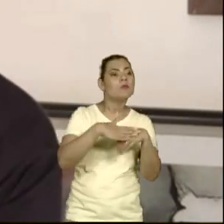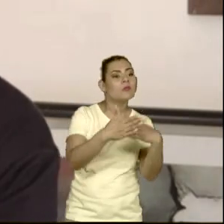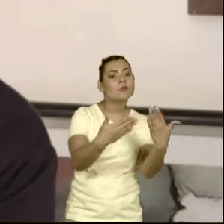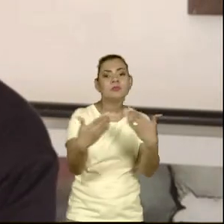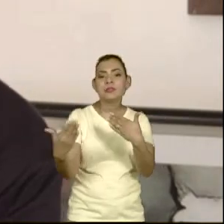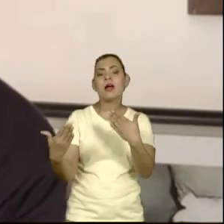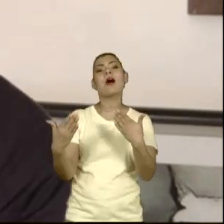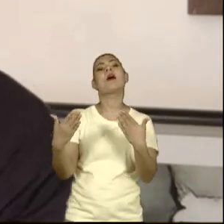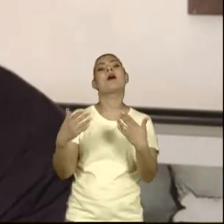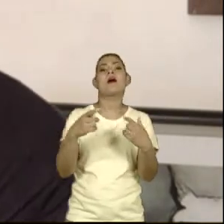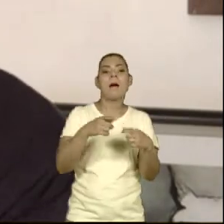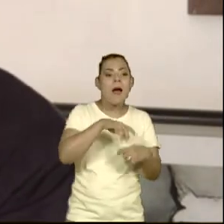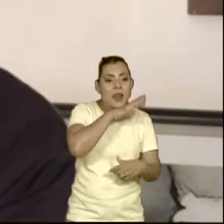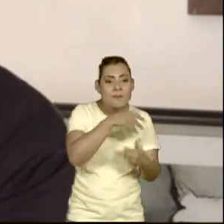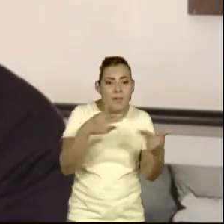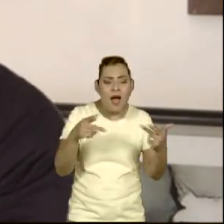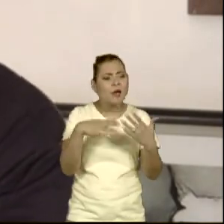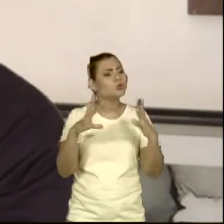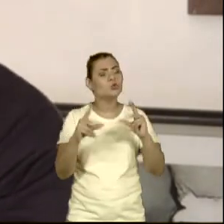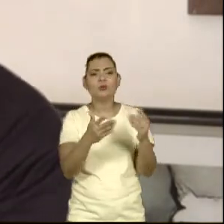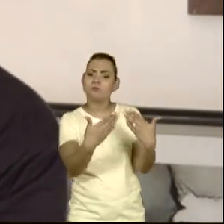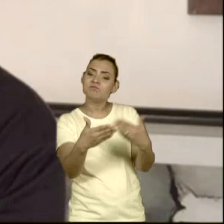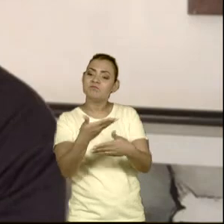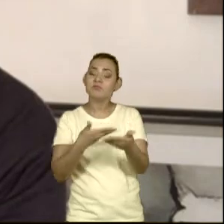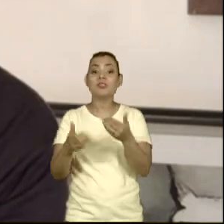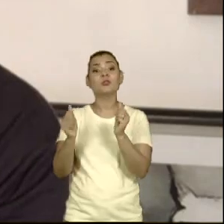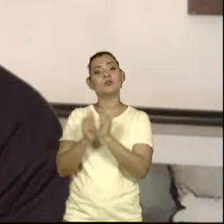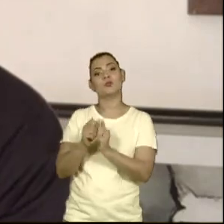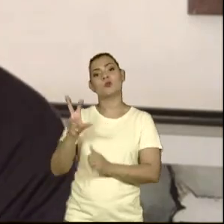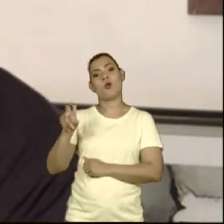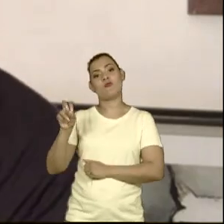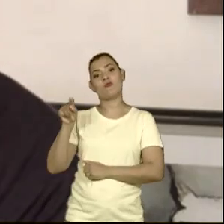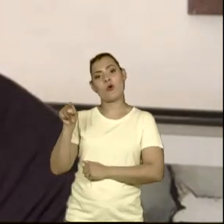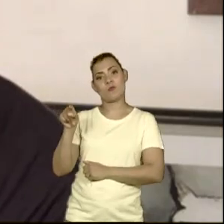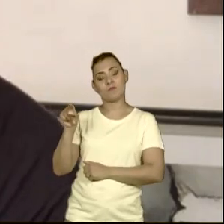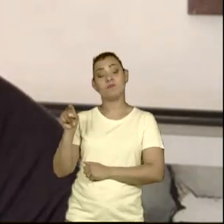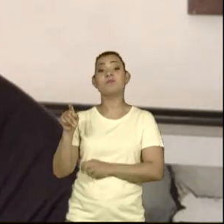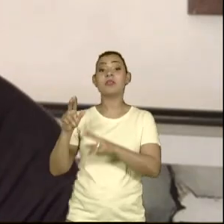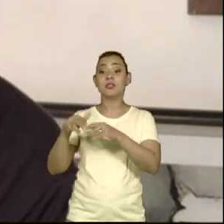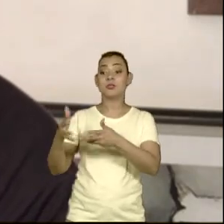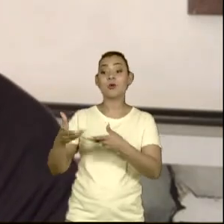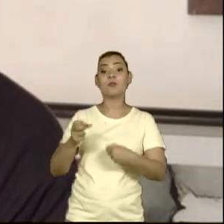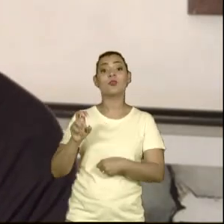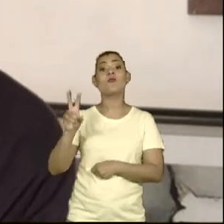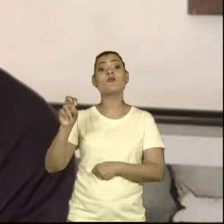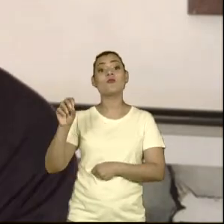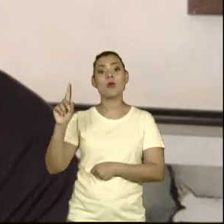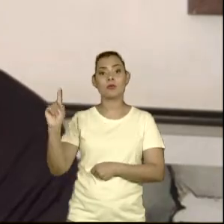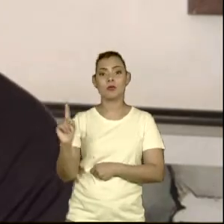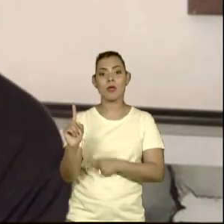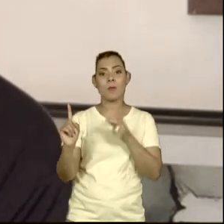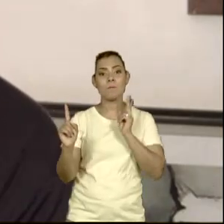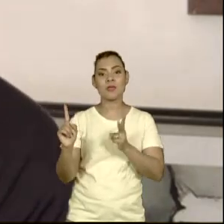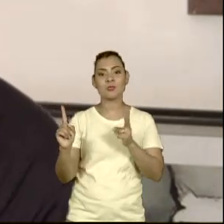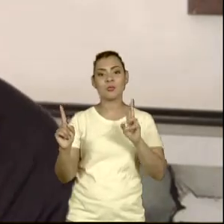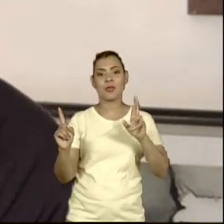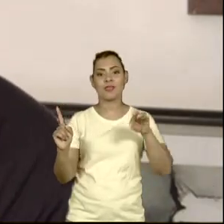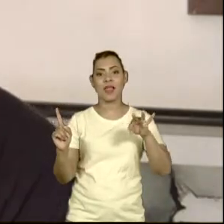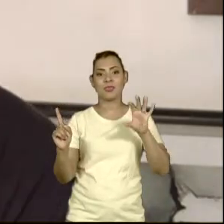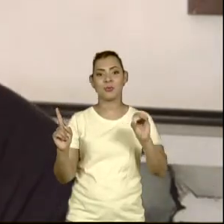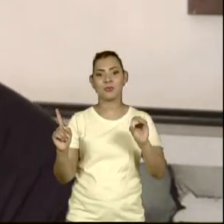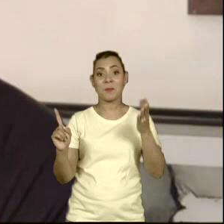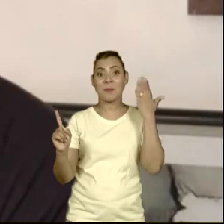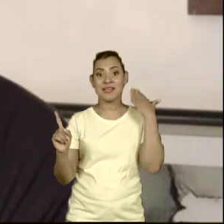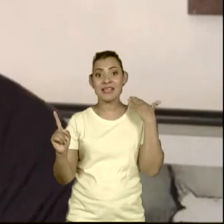animais, falar do mundo animal, sempre com a supervisão do avô dela. E a gente convidou para fazer o avô o mesmo Renato Consorte.